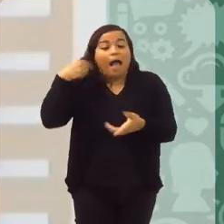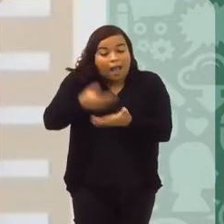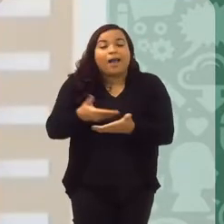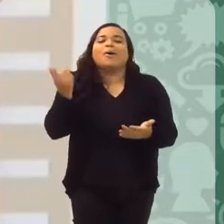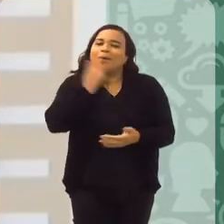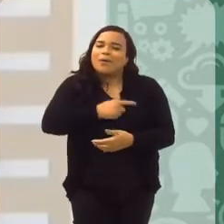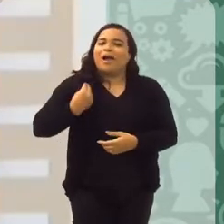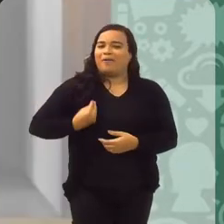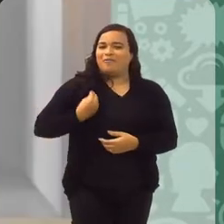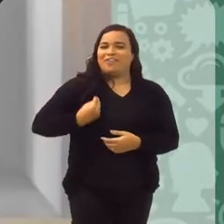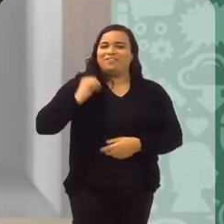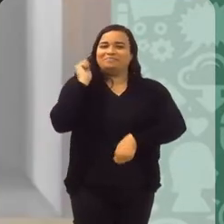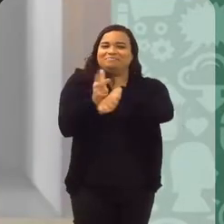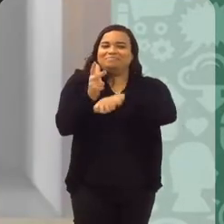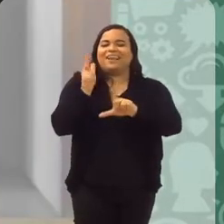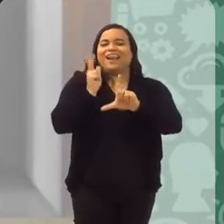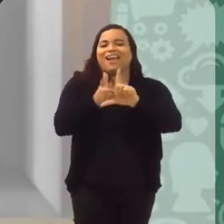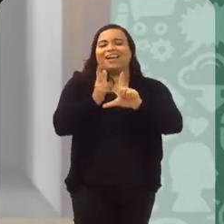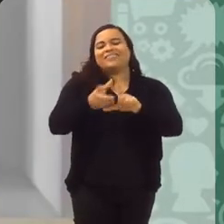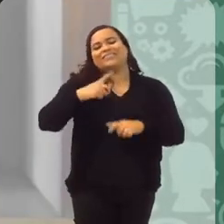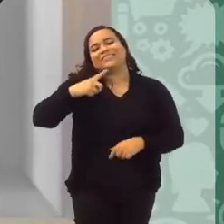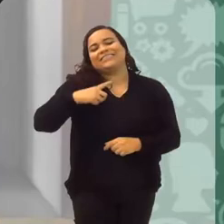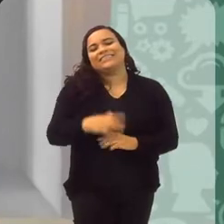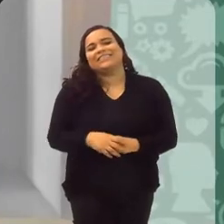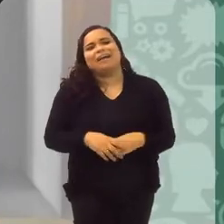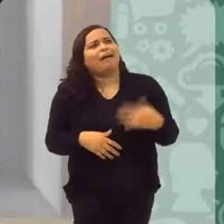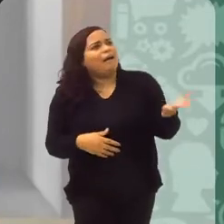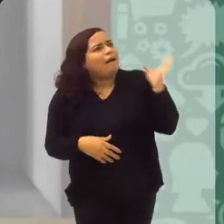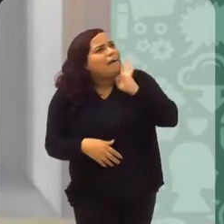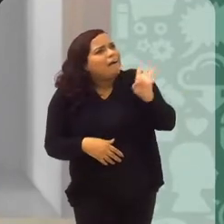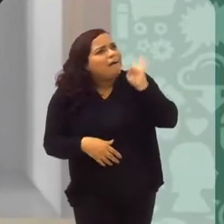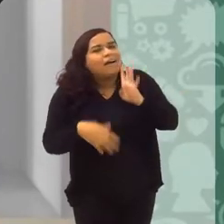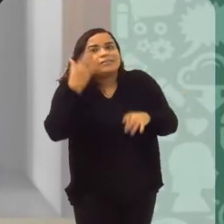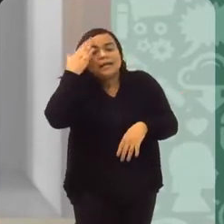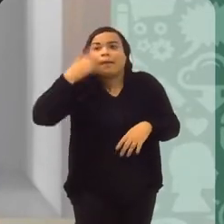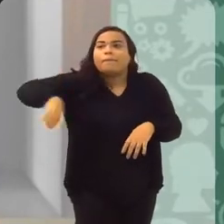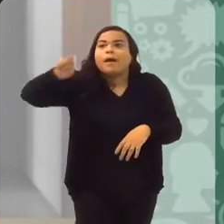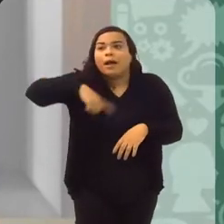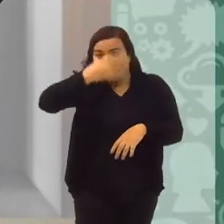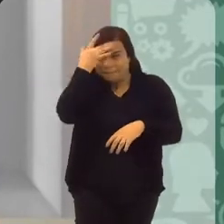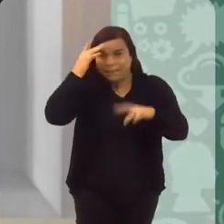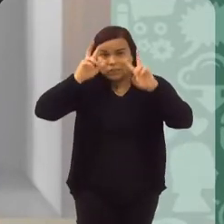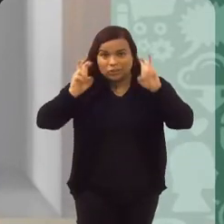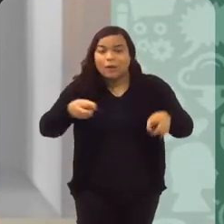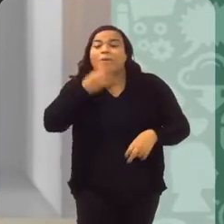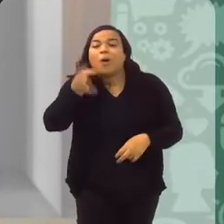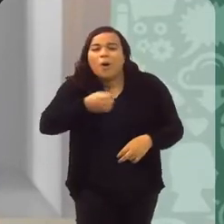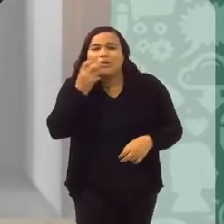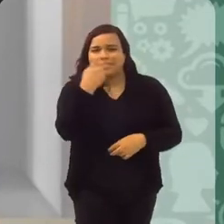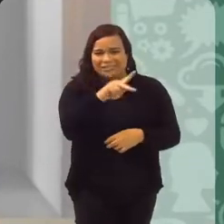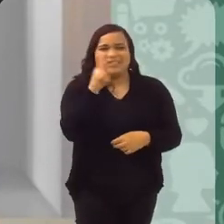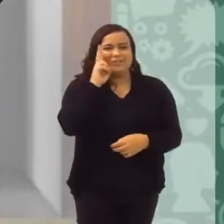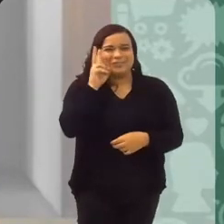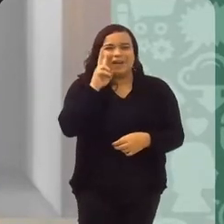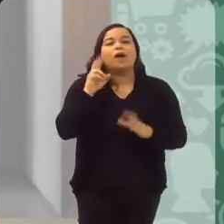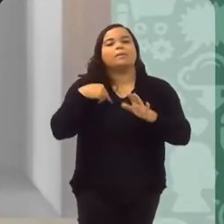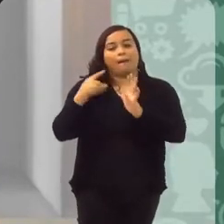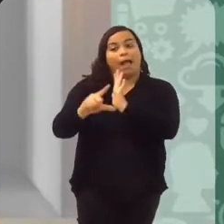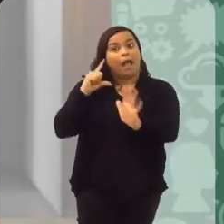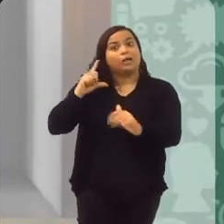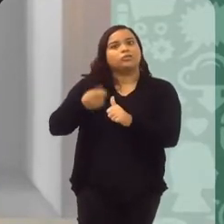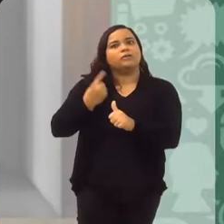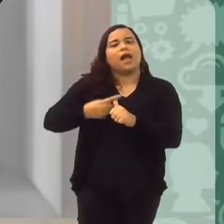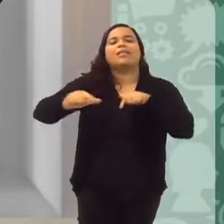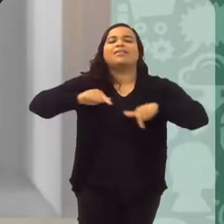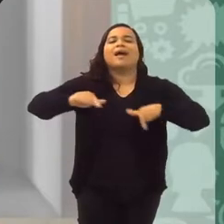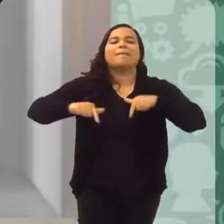na internet. Opa, que bacana. Quero saber se tem sobre o relato das pessoas em relação às suas histórias, Mas antes vamos conhecer um pouquinho